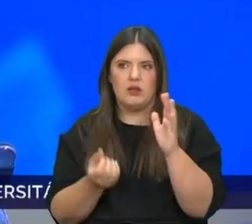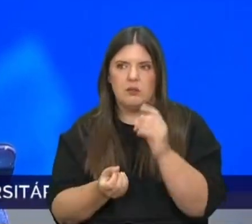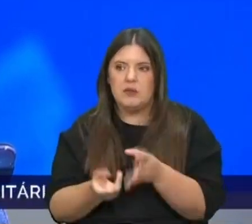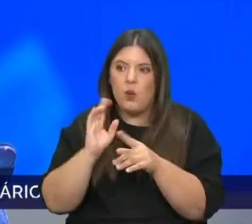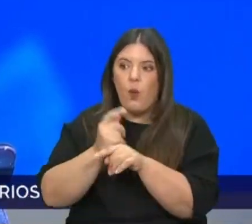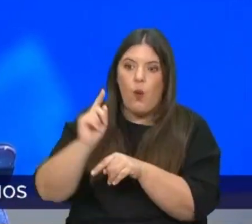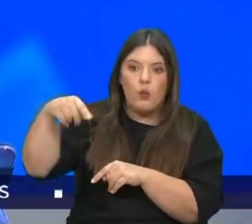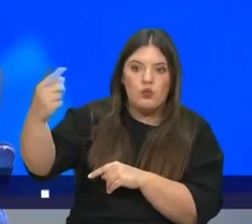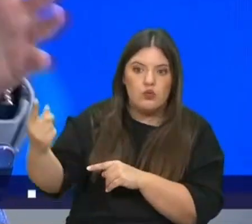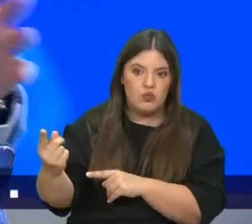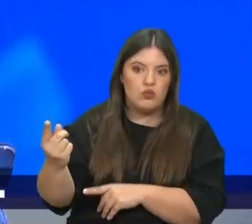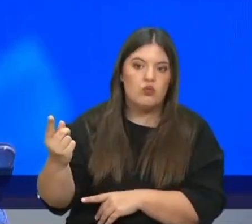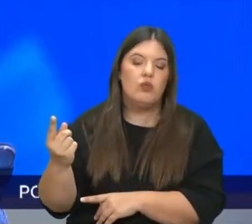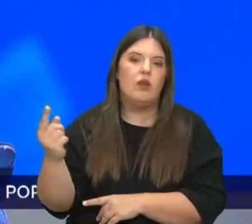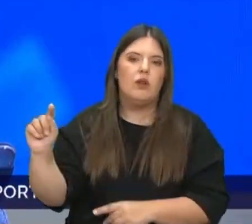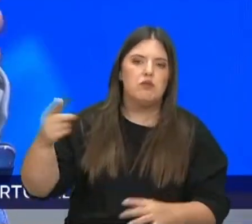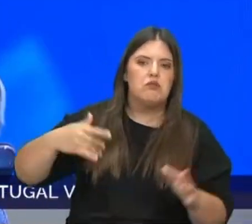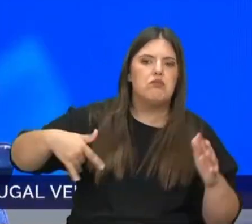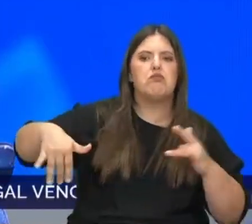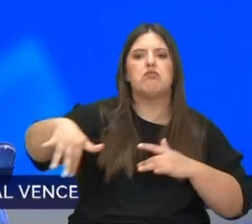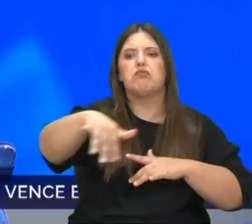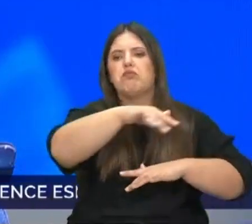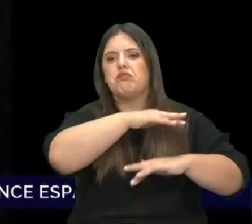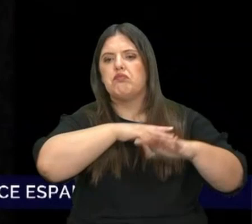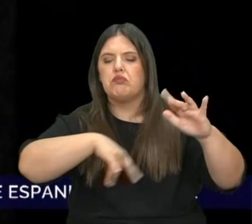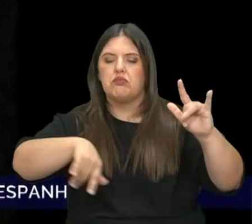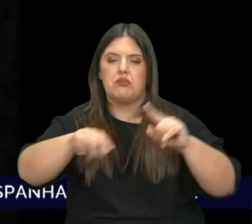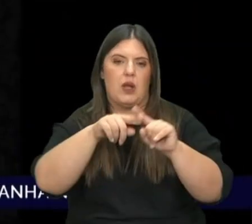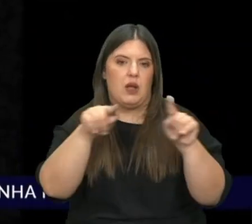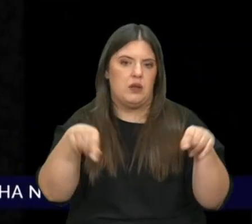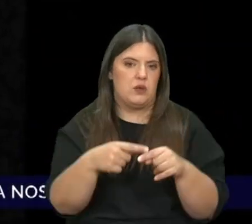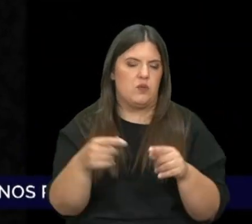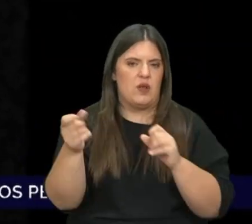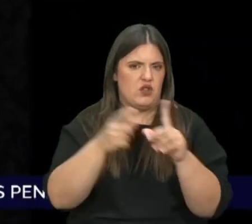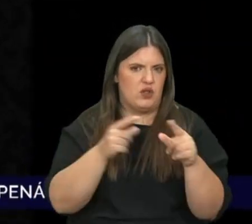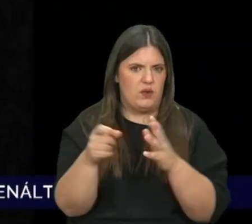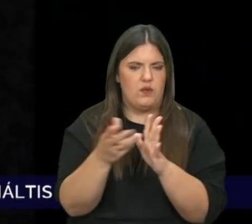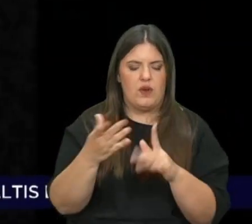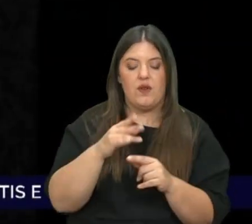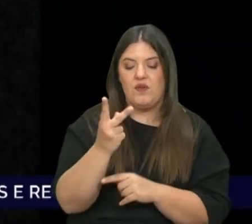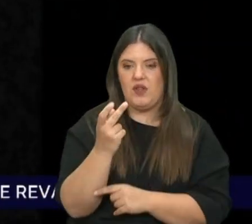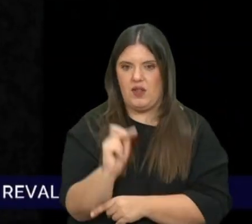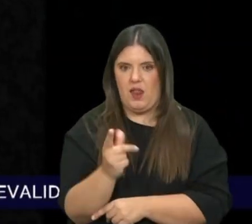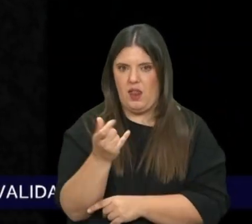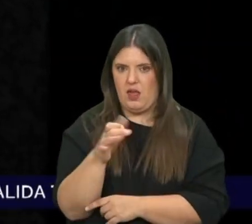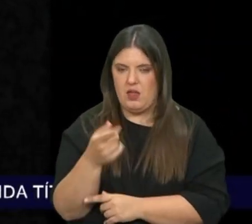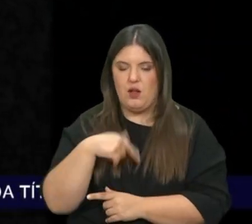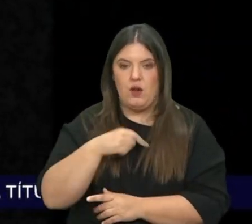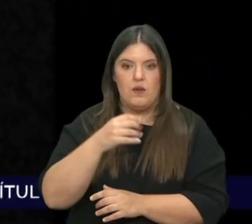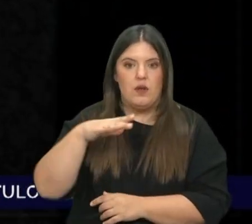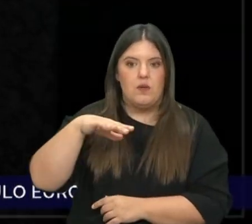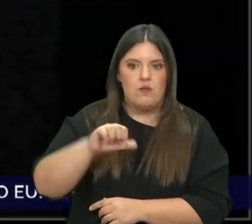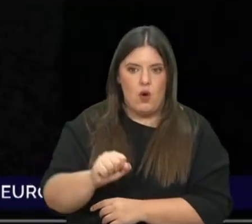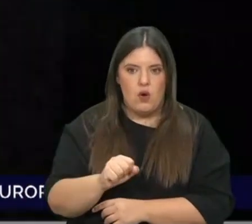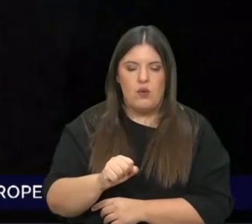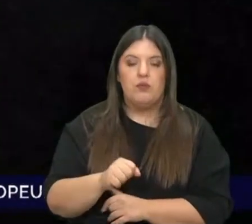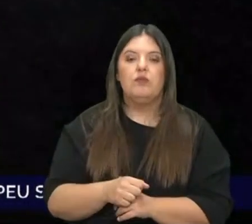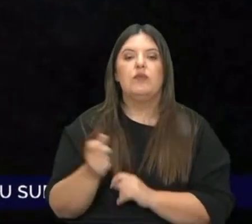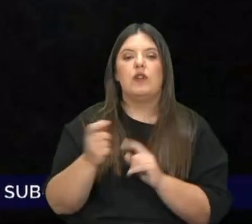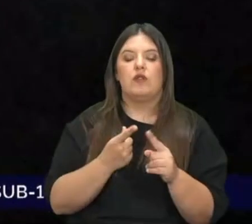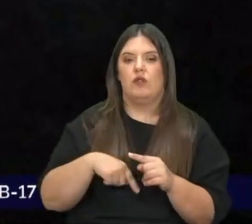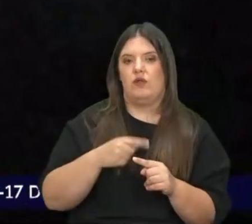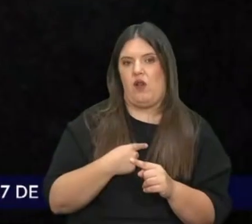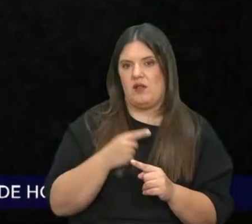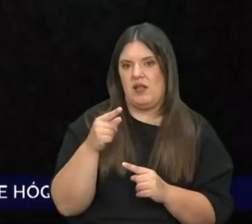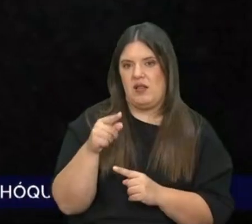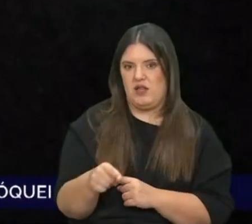planetário, andou pelo cosmos, pelo espaço entre as estrelas da nossa Via Láctea e foi capturado pela gravidade da nossa estrela.